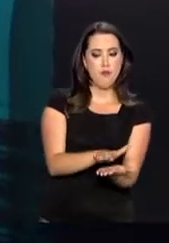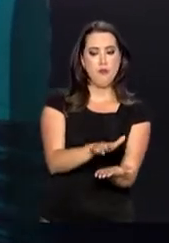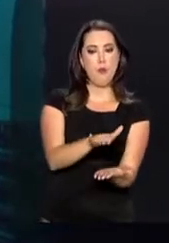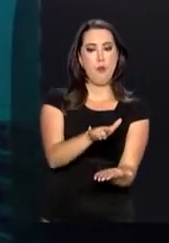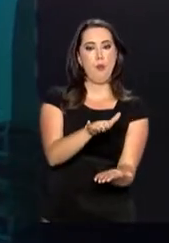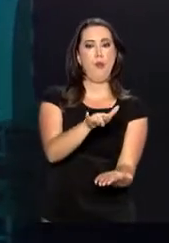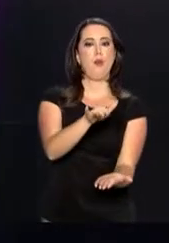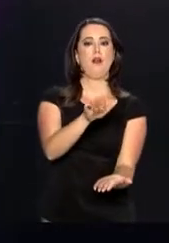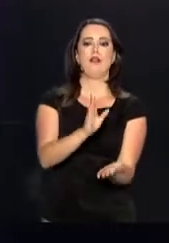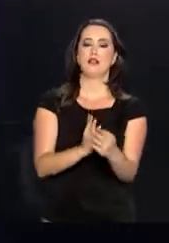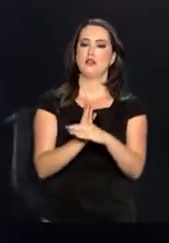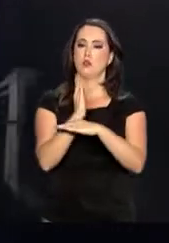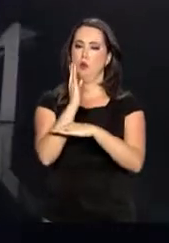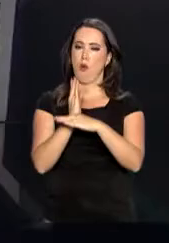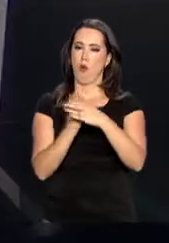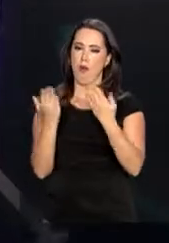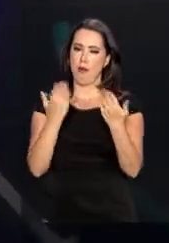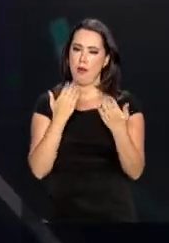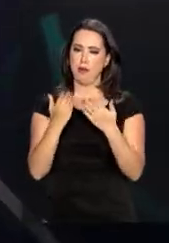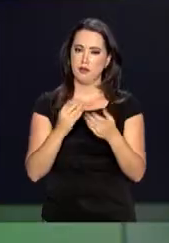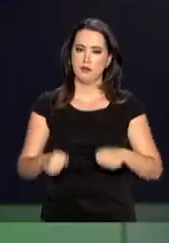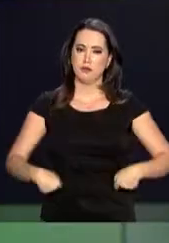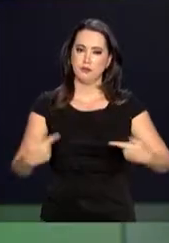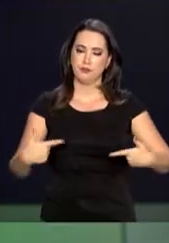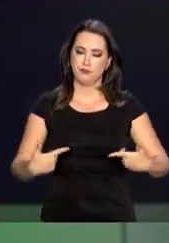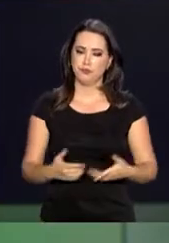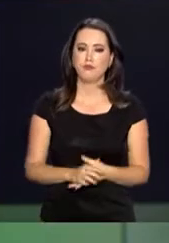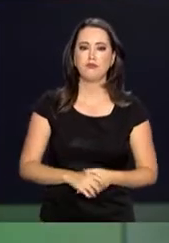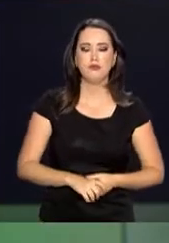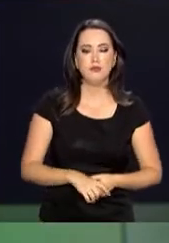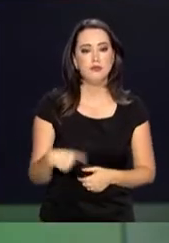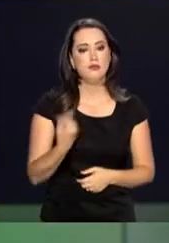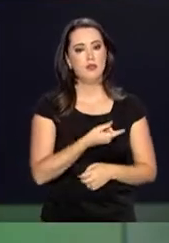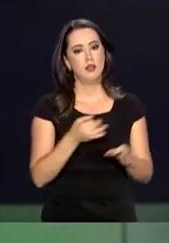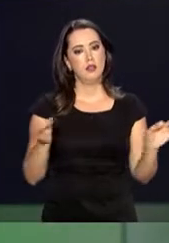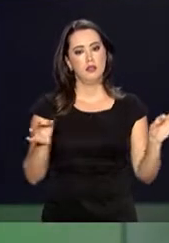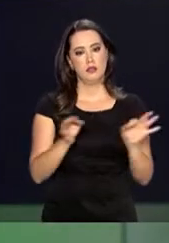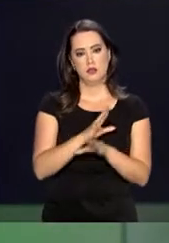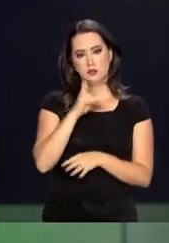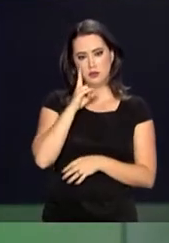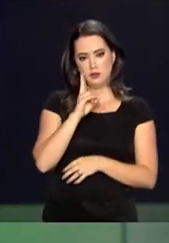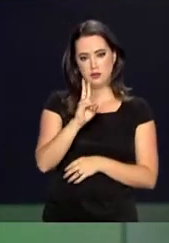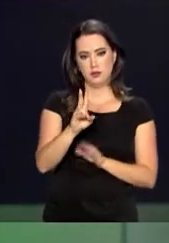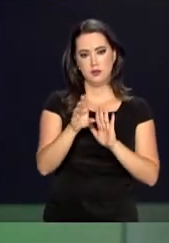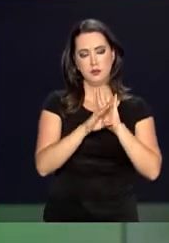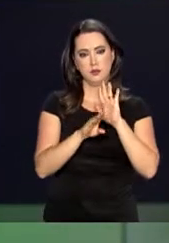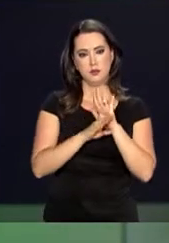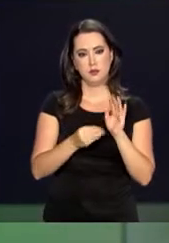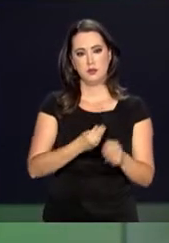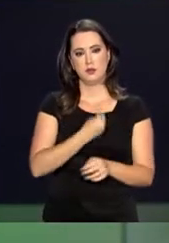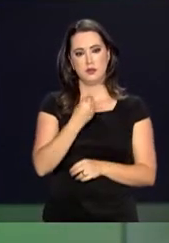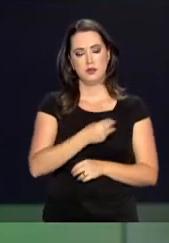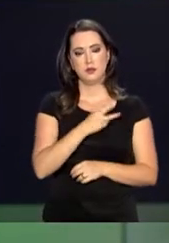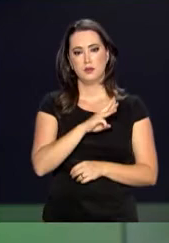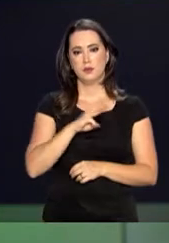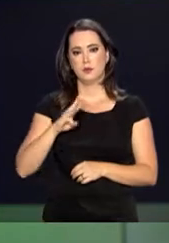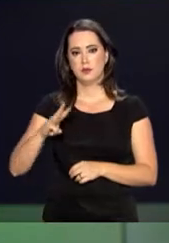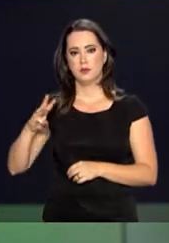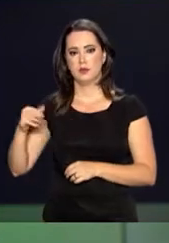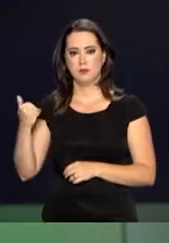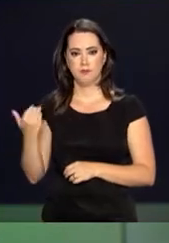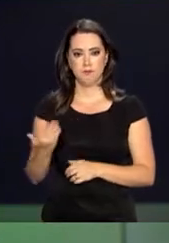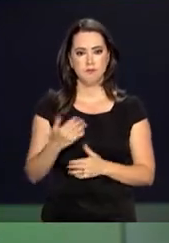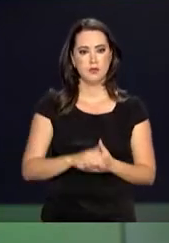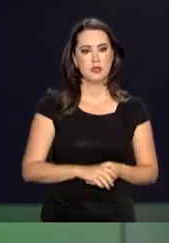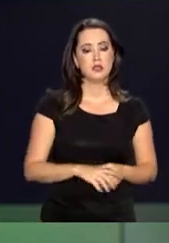gradativamente supere as despesas. Nós ficamos por aqui, você acompanha a nossa programação ao vivo pelo site